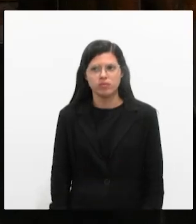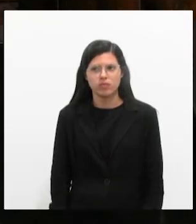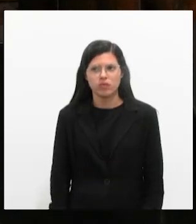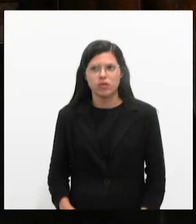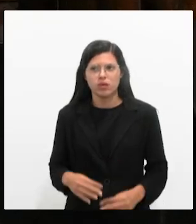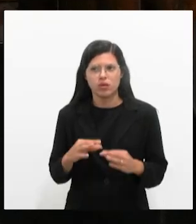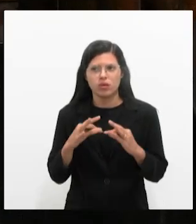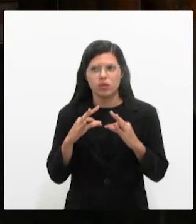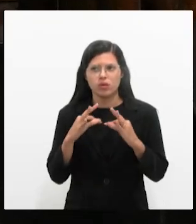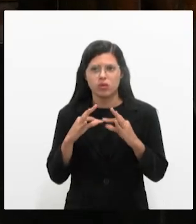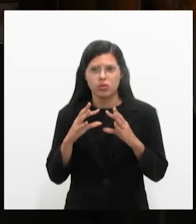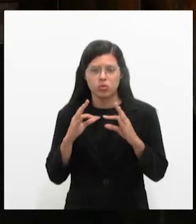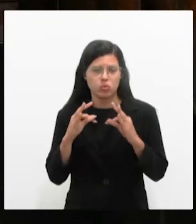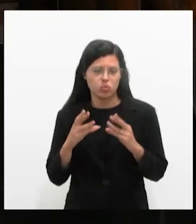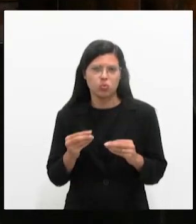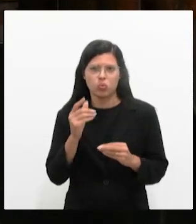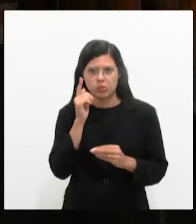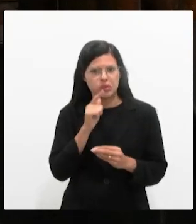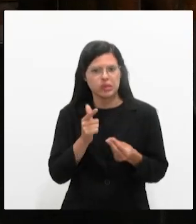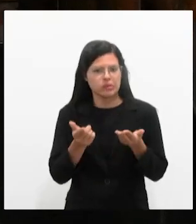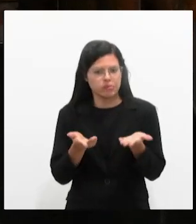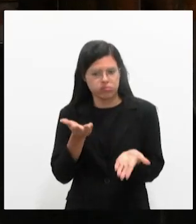se compense.